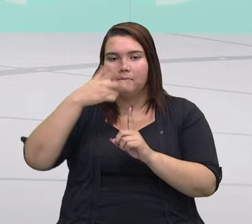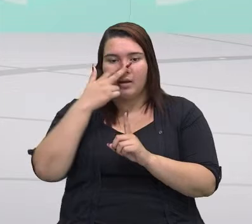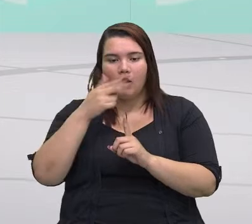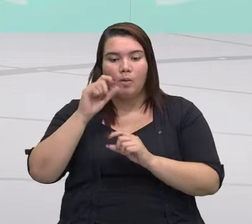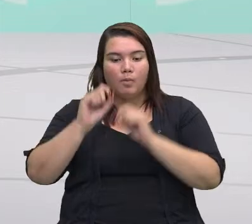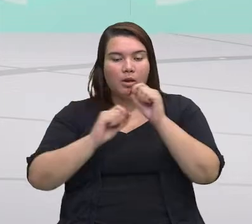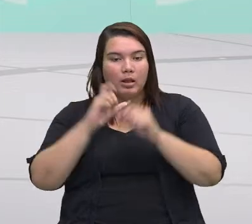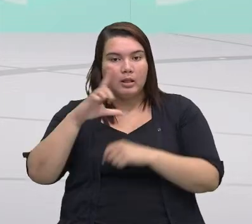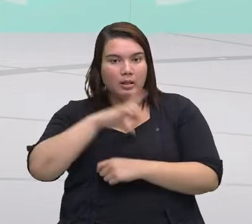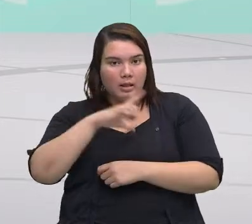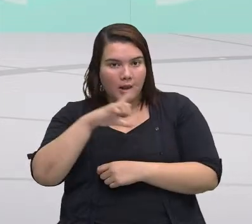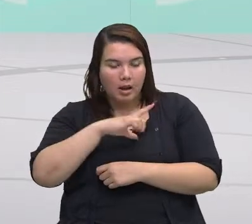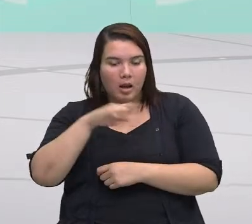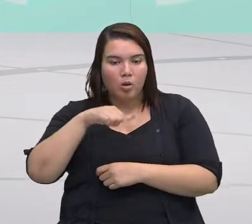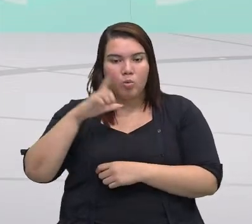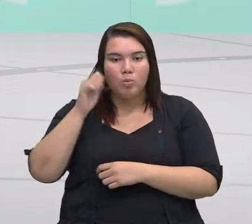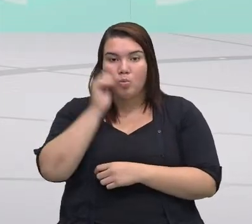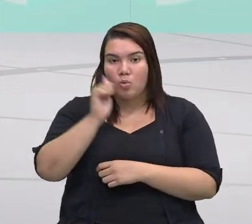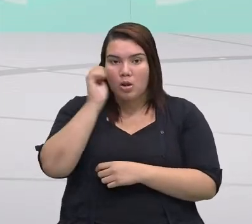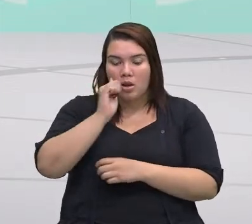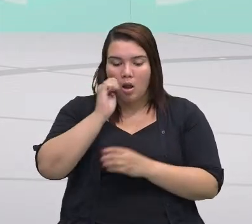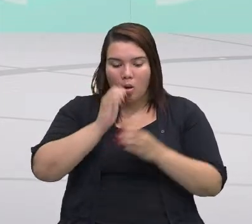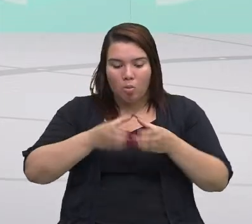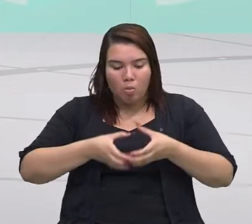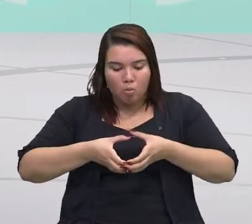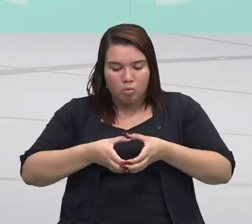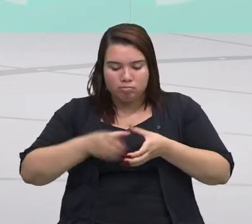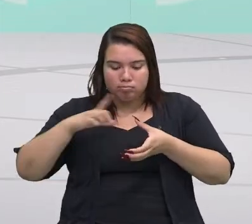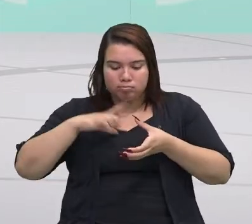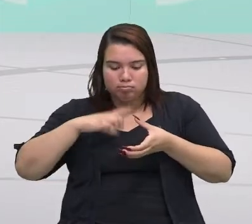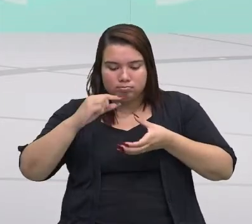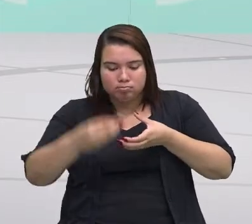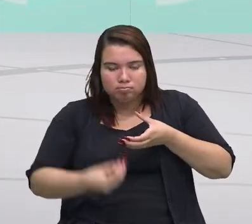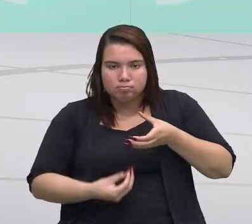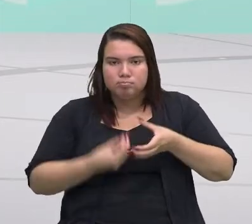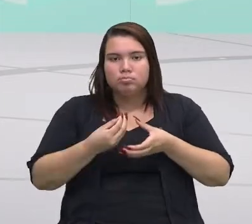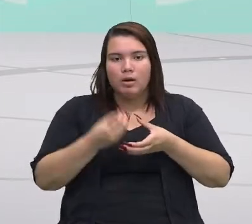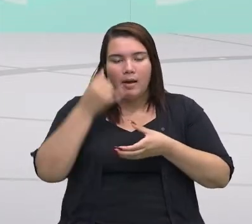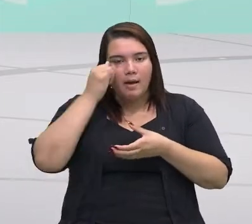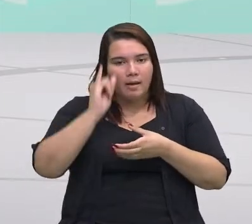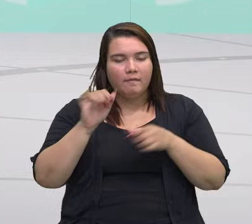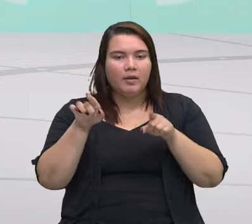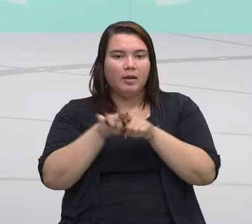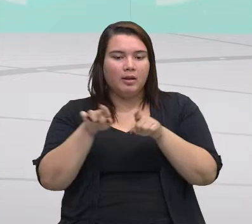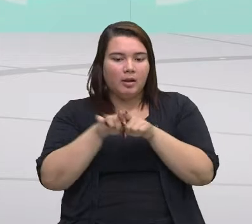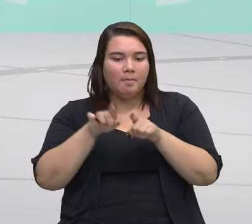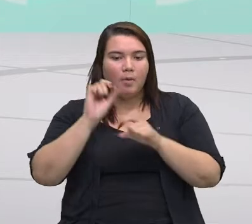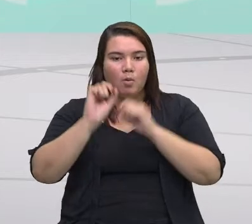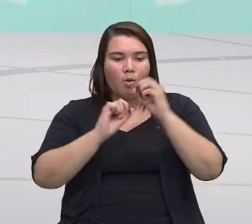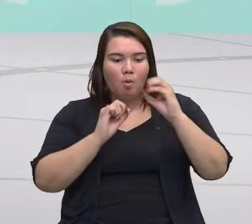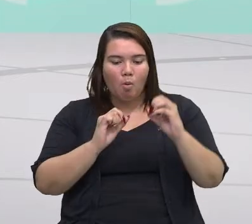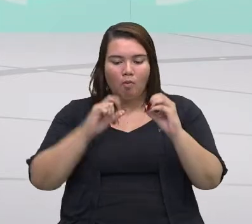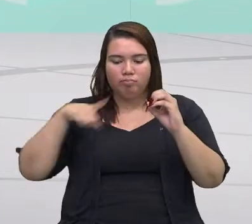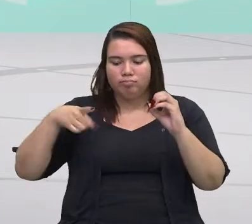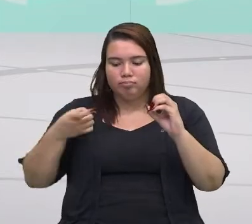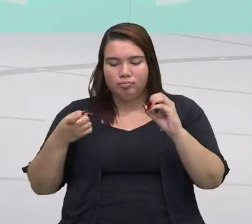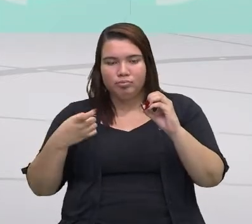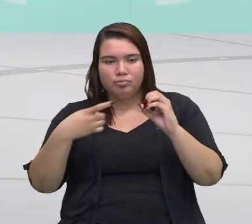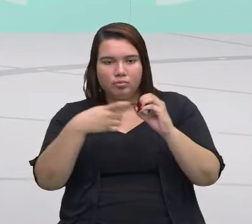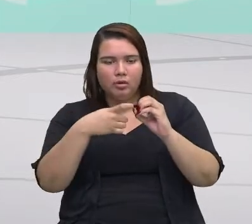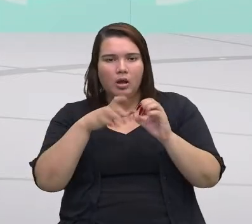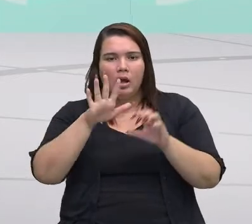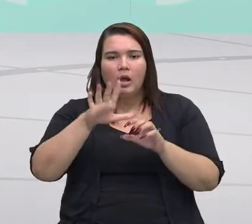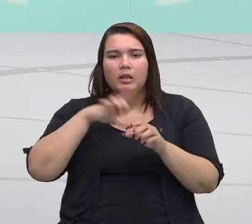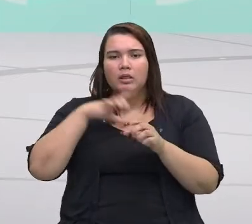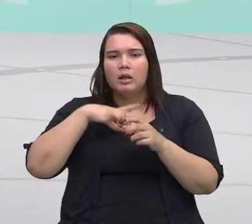vai ser inserido ali no útero e vai impedir também com que o espermatozoide tenha acesso ao óvulo. No caso dos DIUs de cobre,